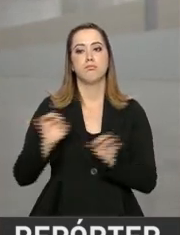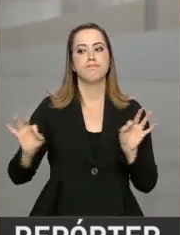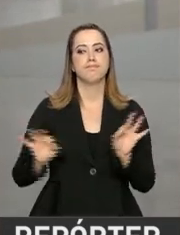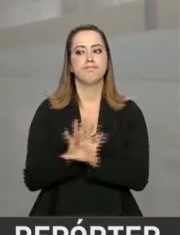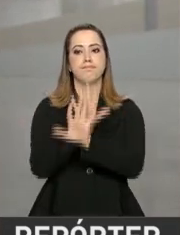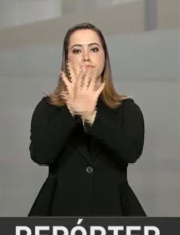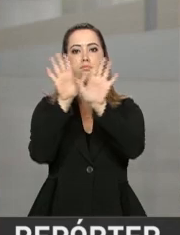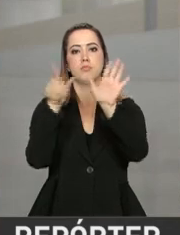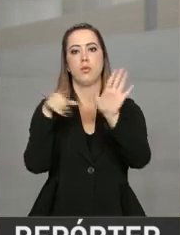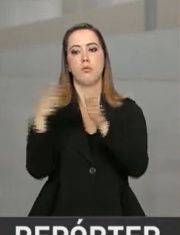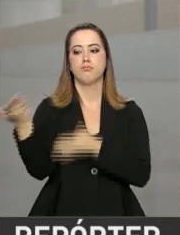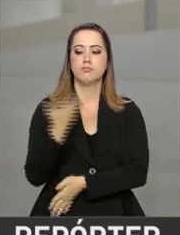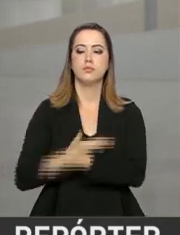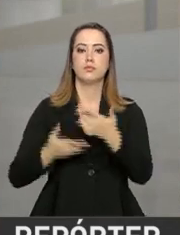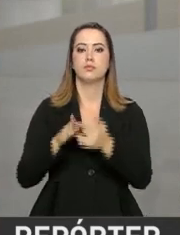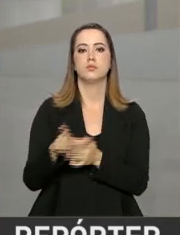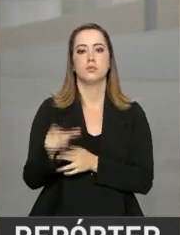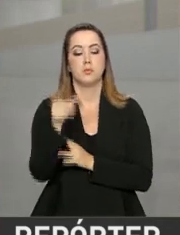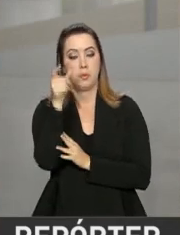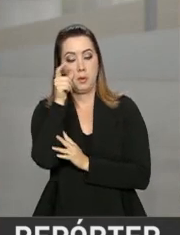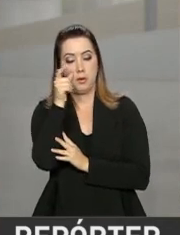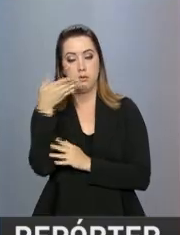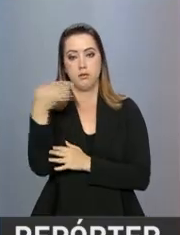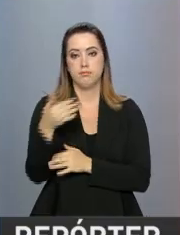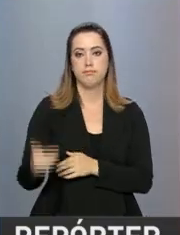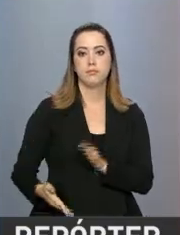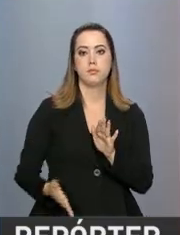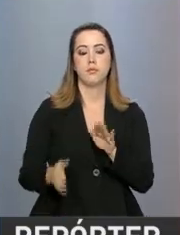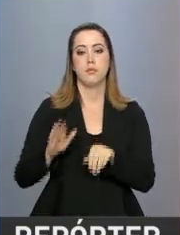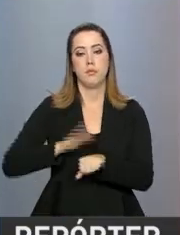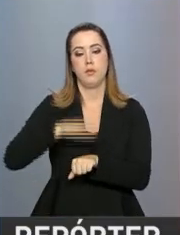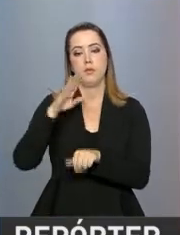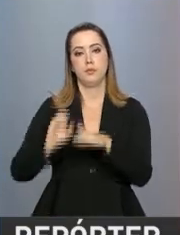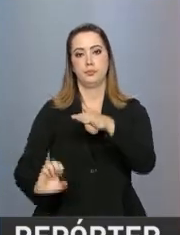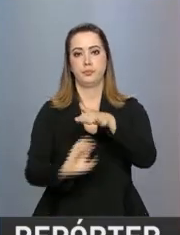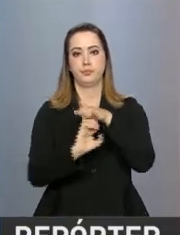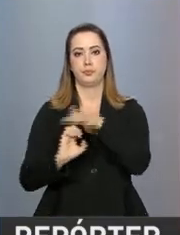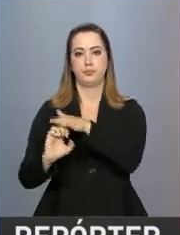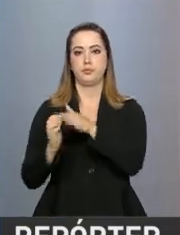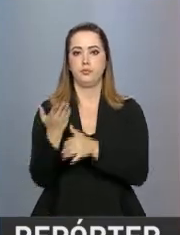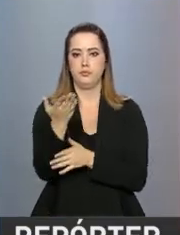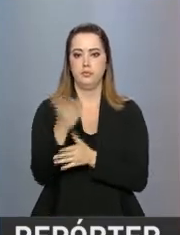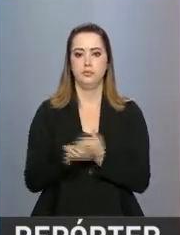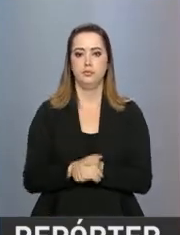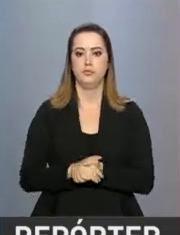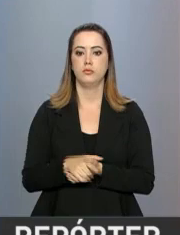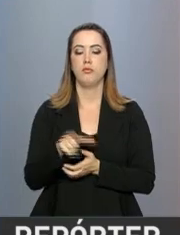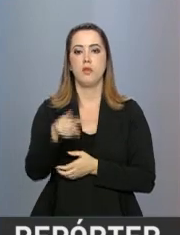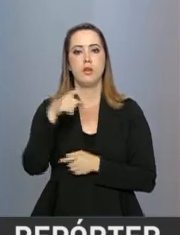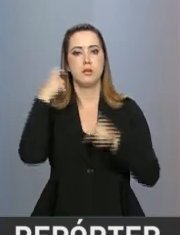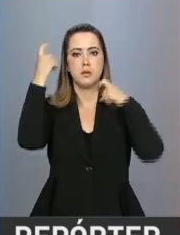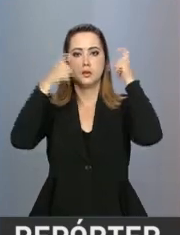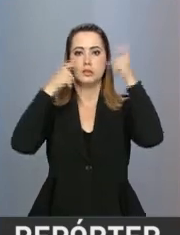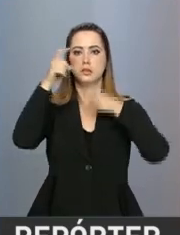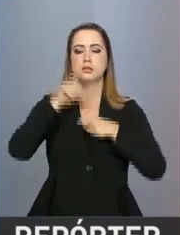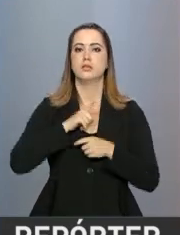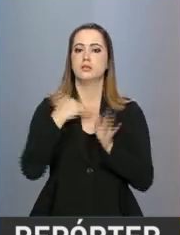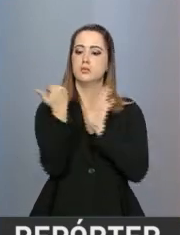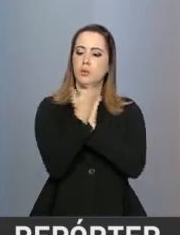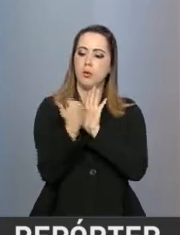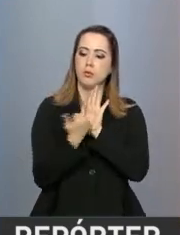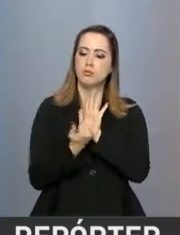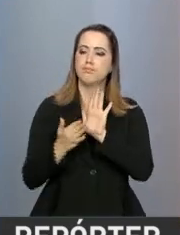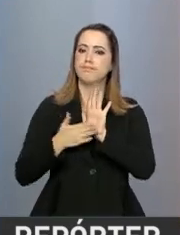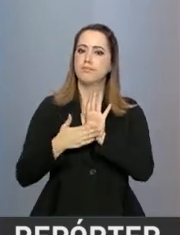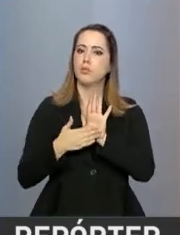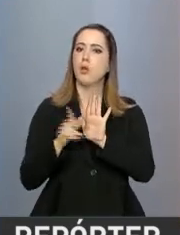para, assim, atrair mais investidores. A preocupação principal é ter projetos viáveis, projetos